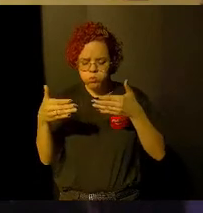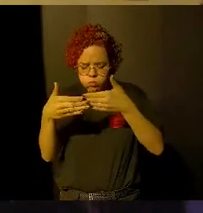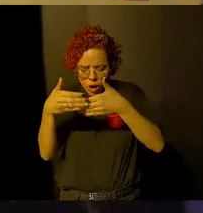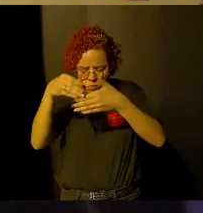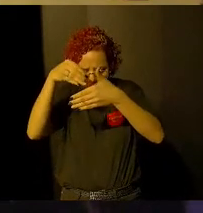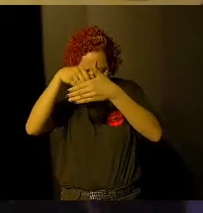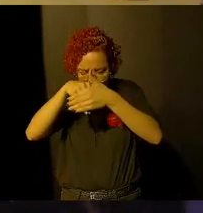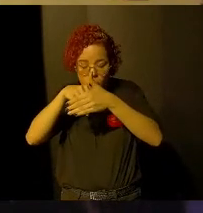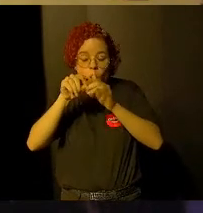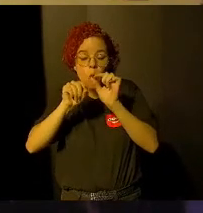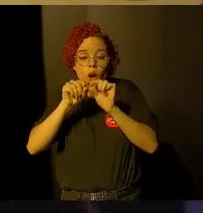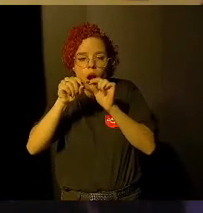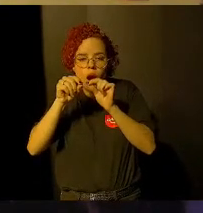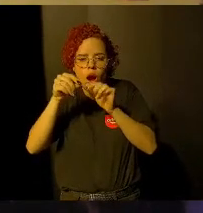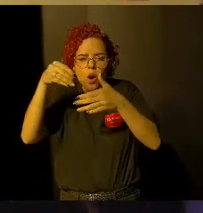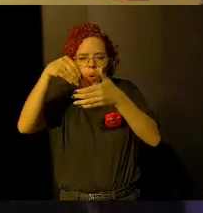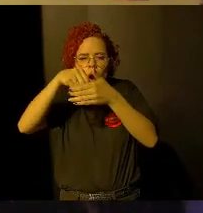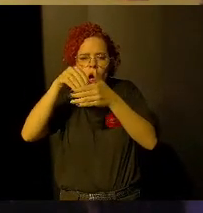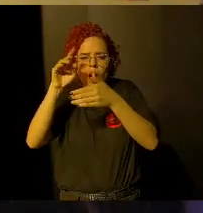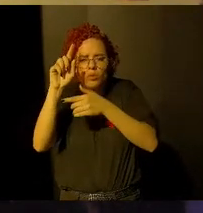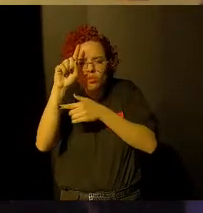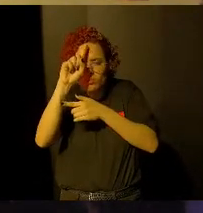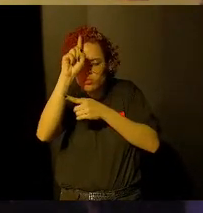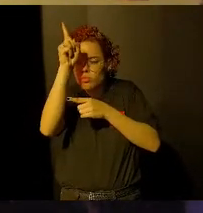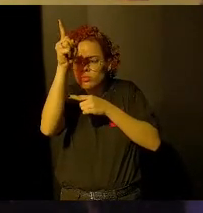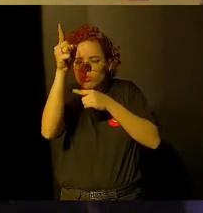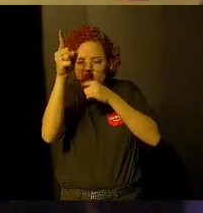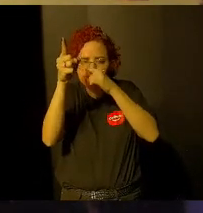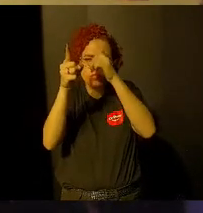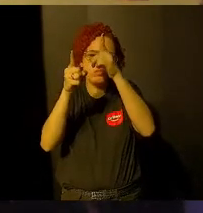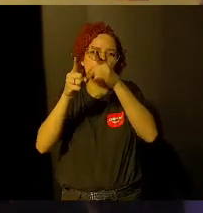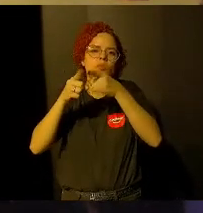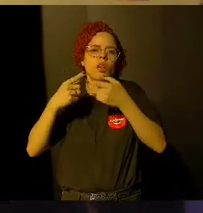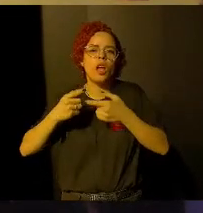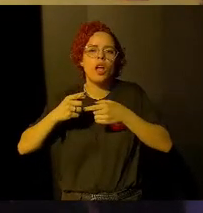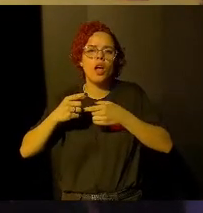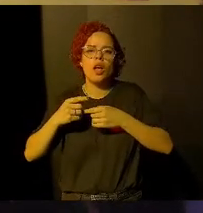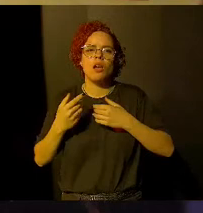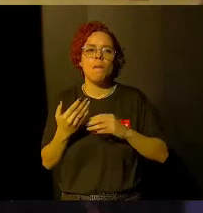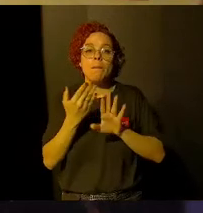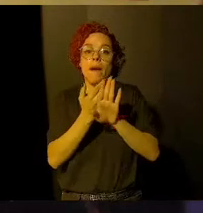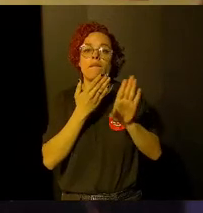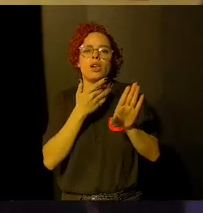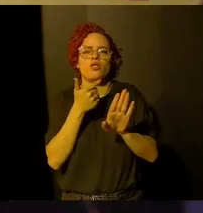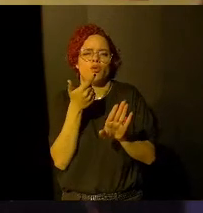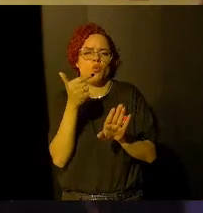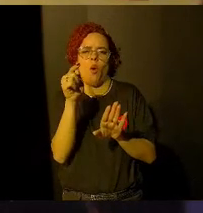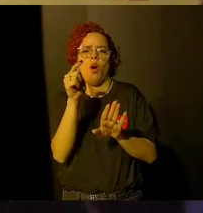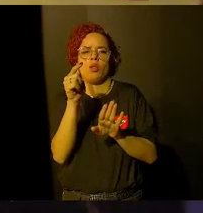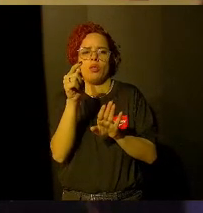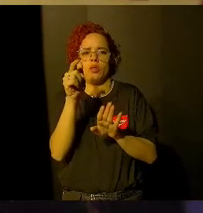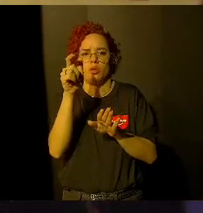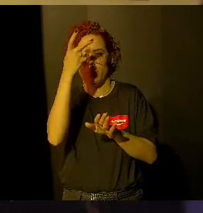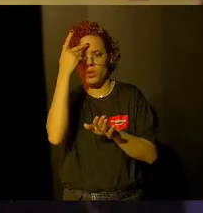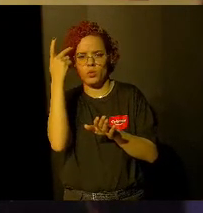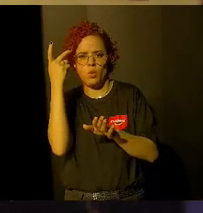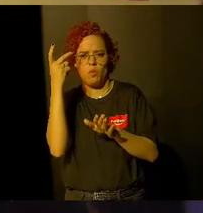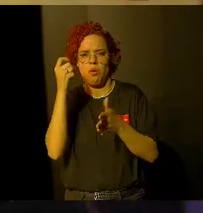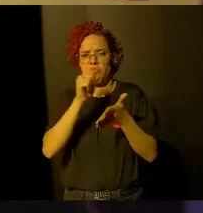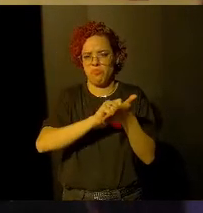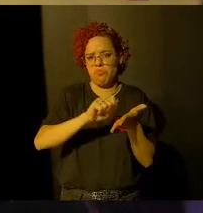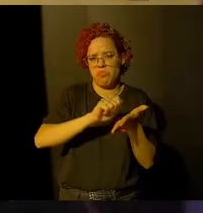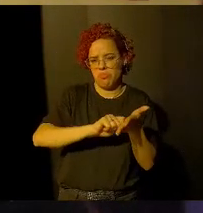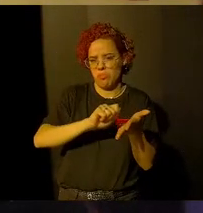o casulo criativo também tira-me esta pressão do que é que os outros estão a fazer ou tu quer que os outros estão a escrever Ajuda também